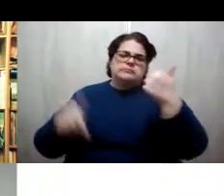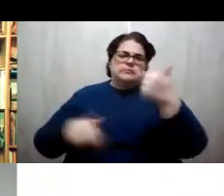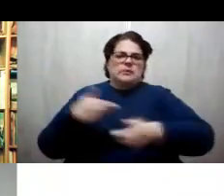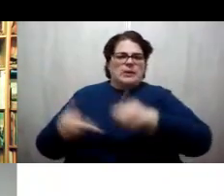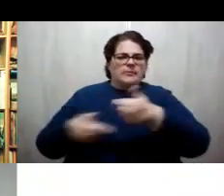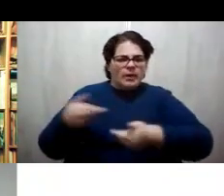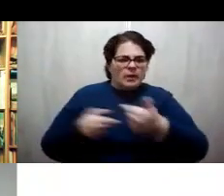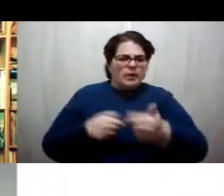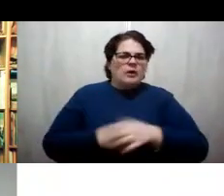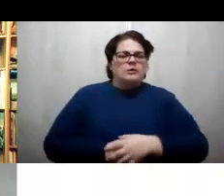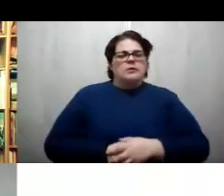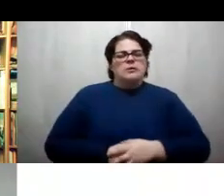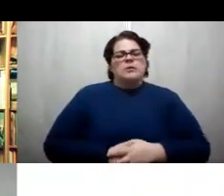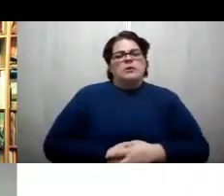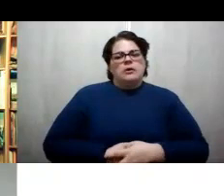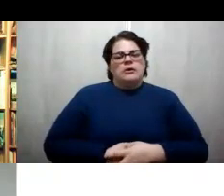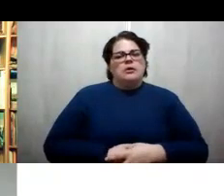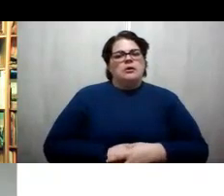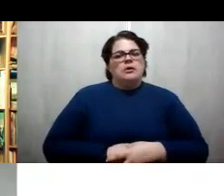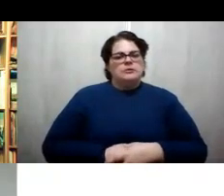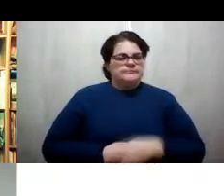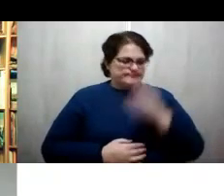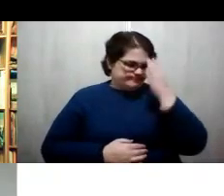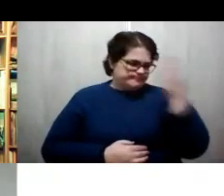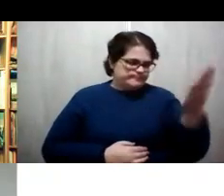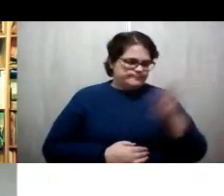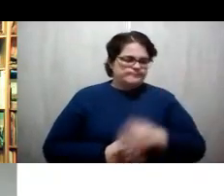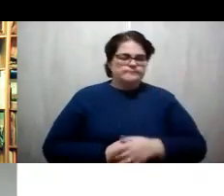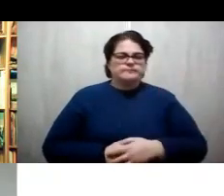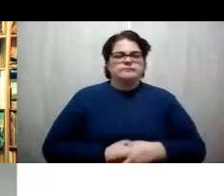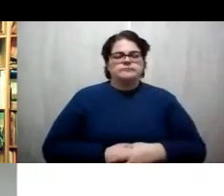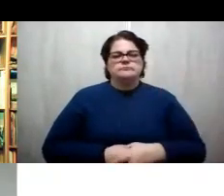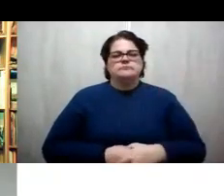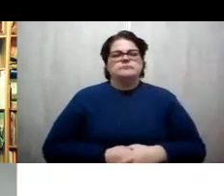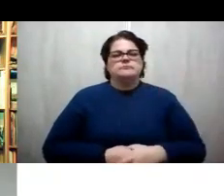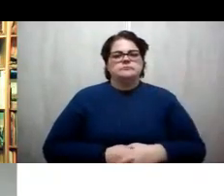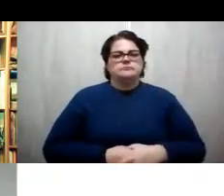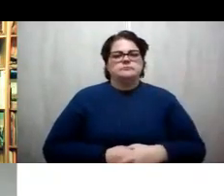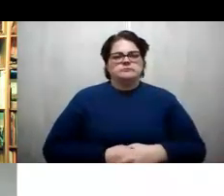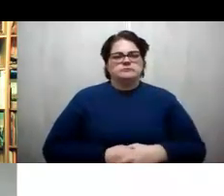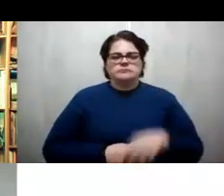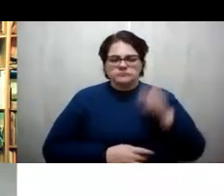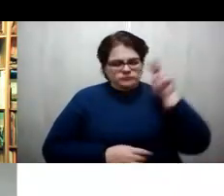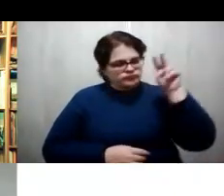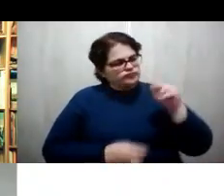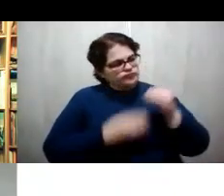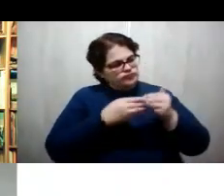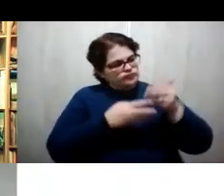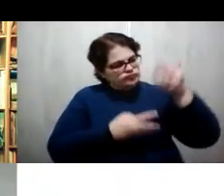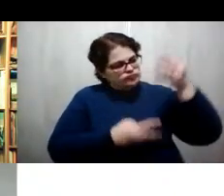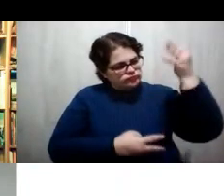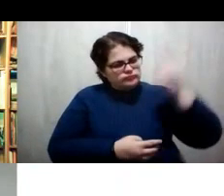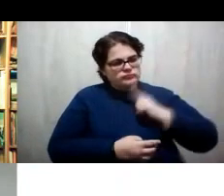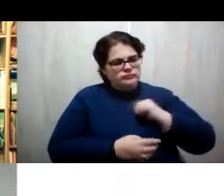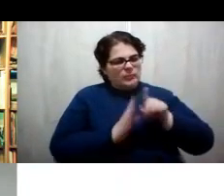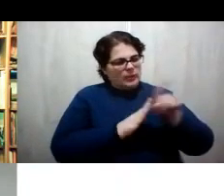lados. Muito obrigada. Então, vou subir aqui para as perguntas, tu já respondeste algumas delas,